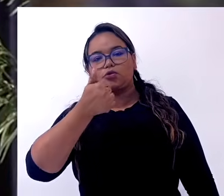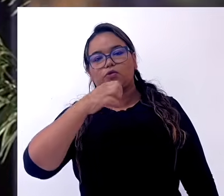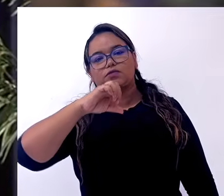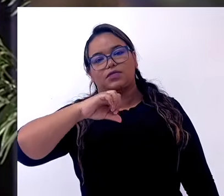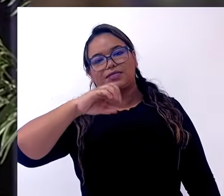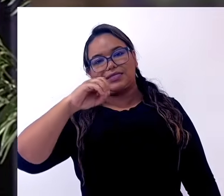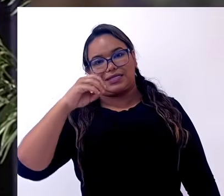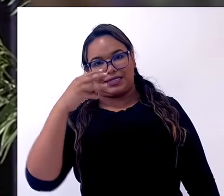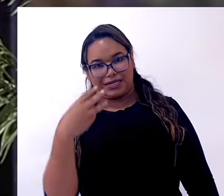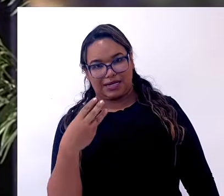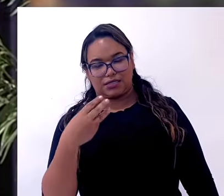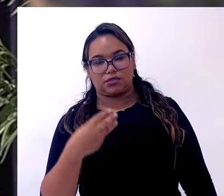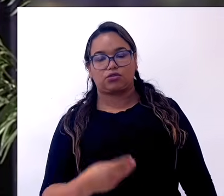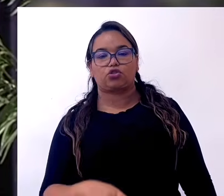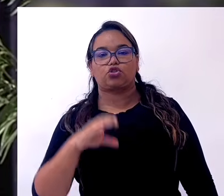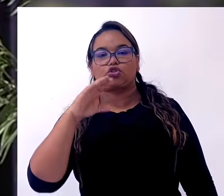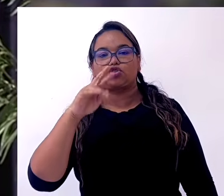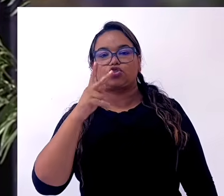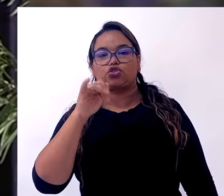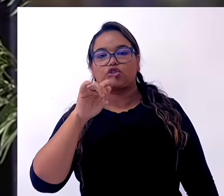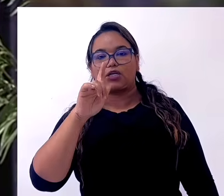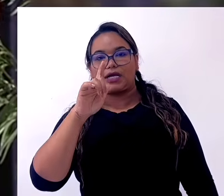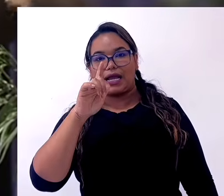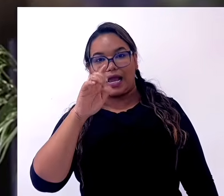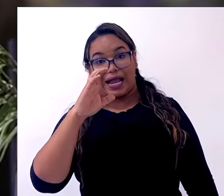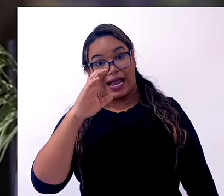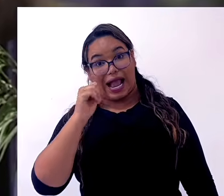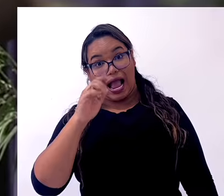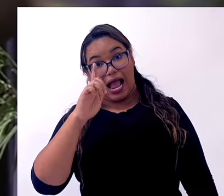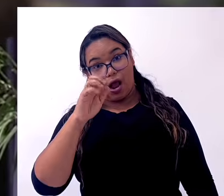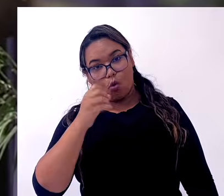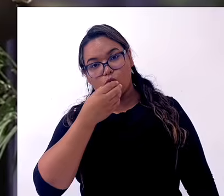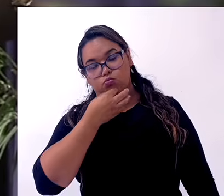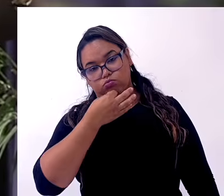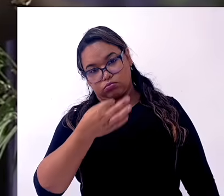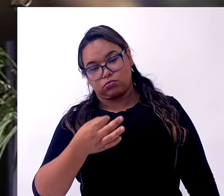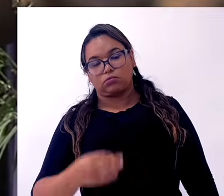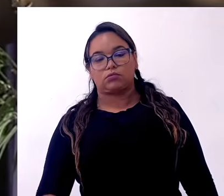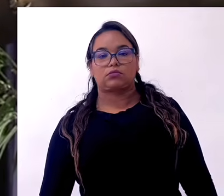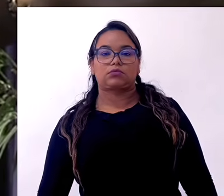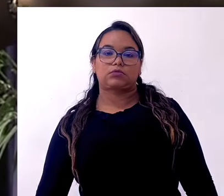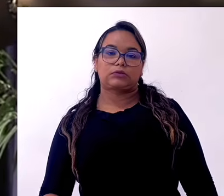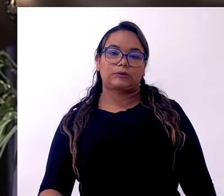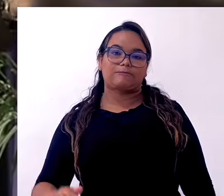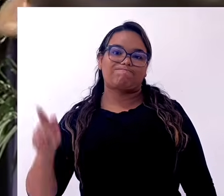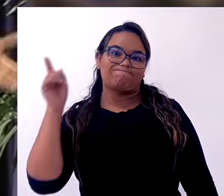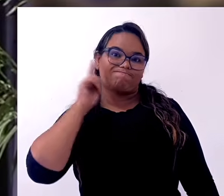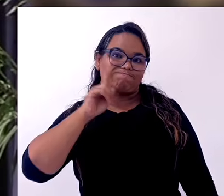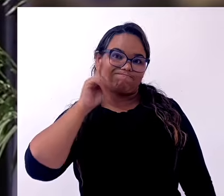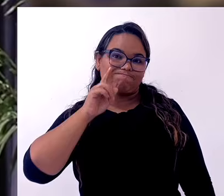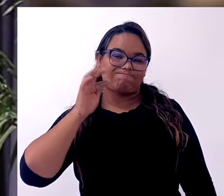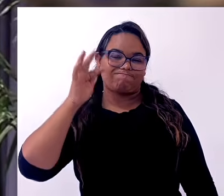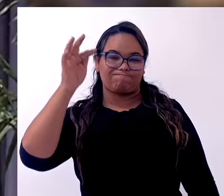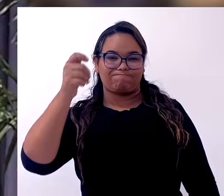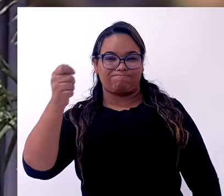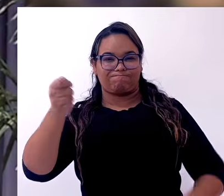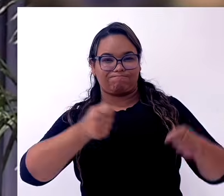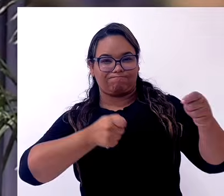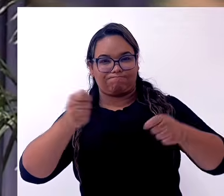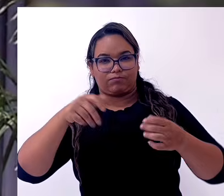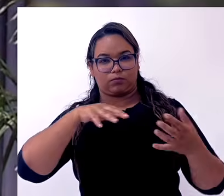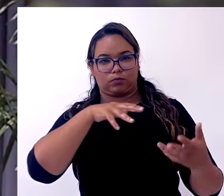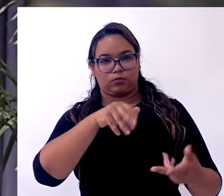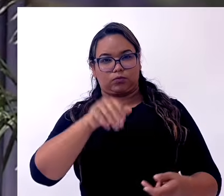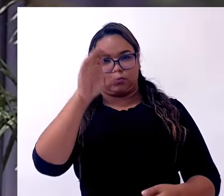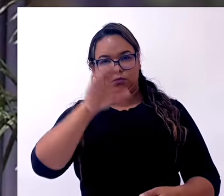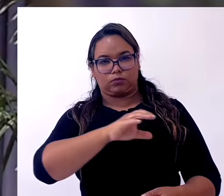Porque em nenhuma parte do mundo, nos acidentes de avião mais conhecidos, em nenhum caso houve um acidente em que nem um